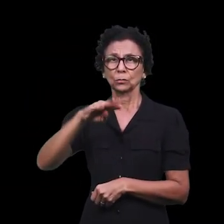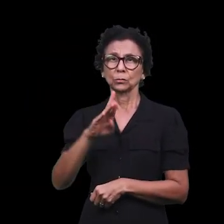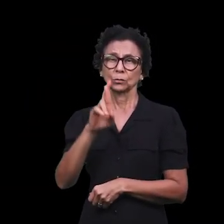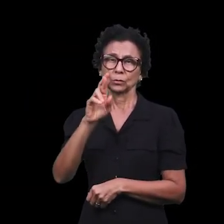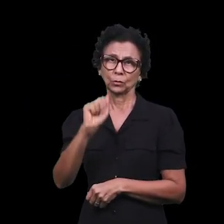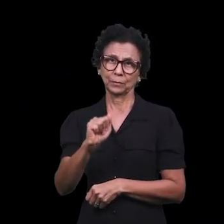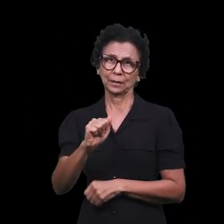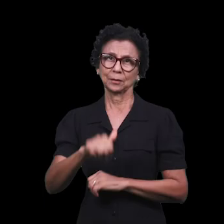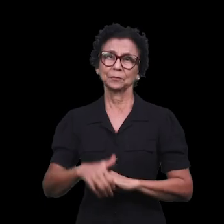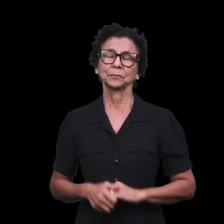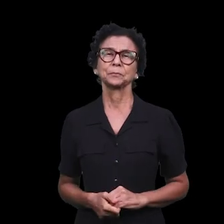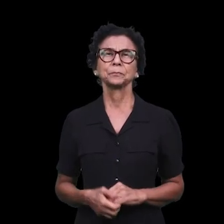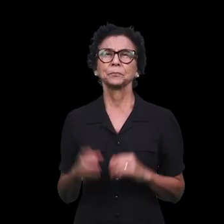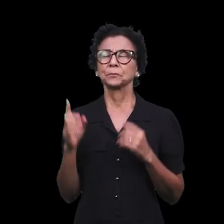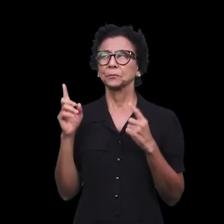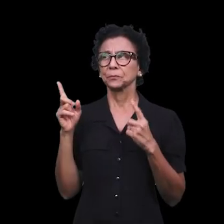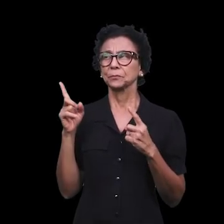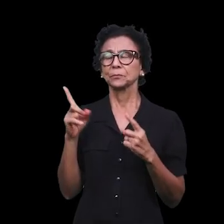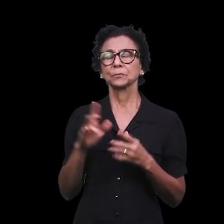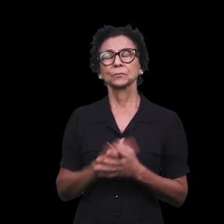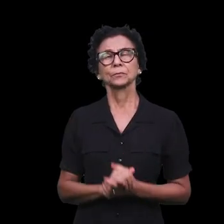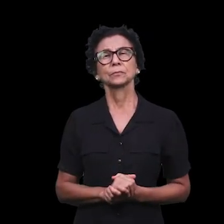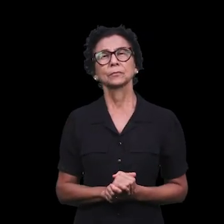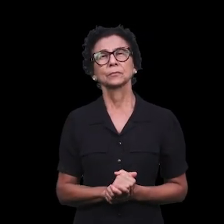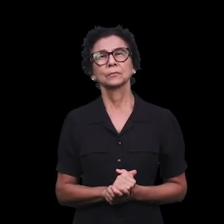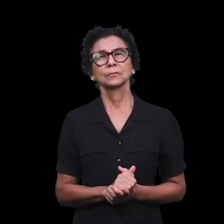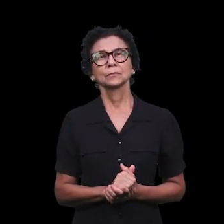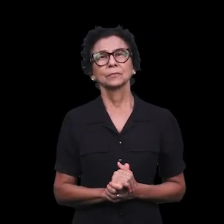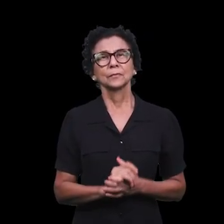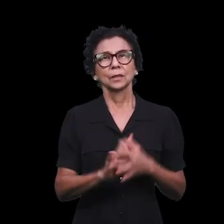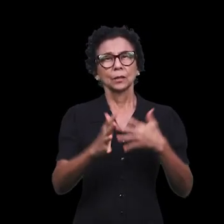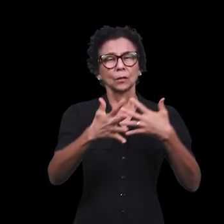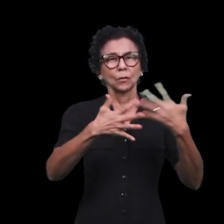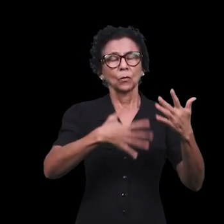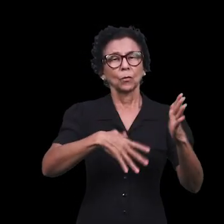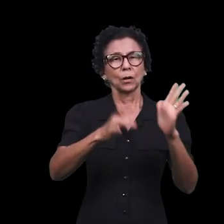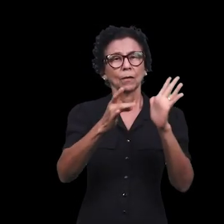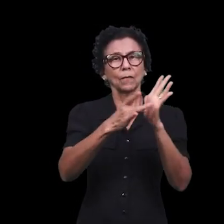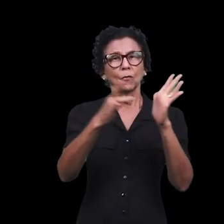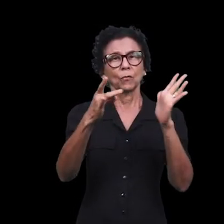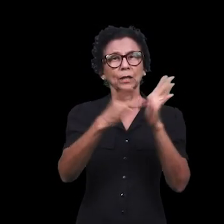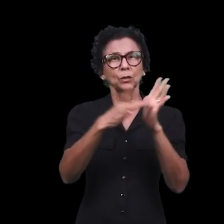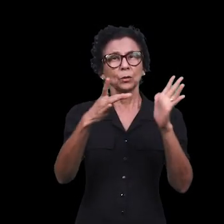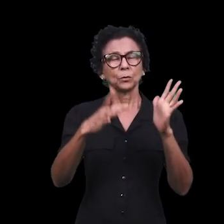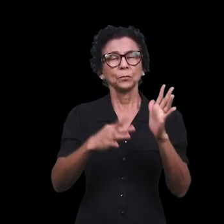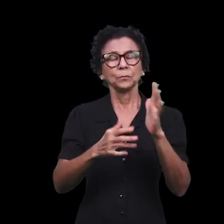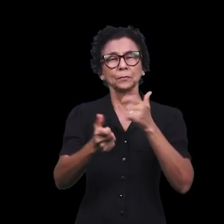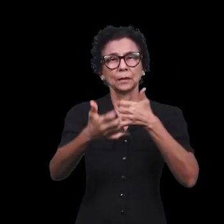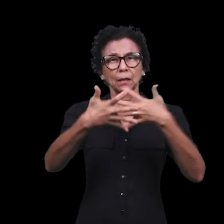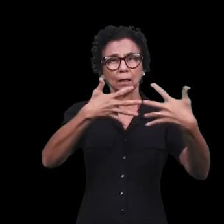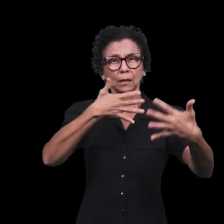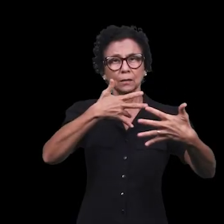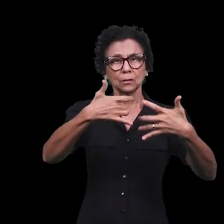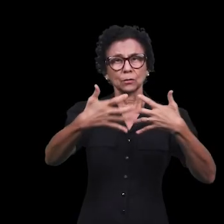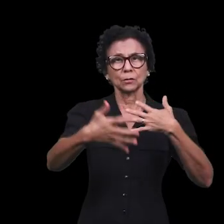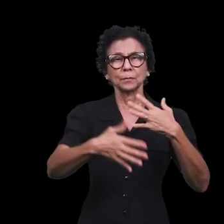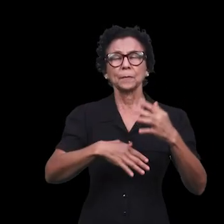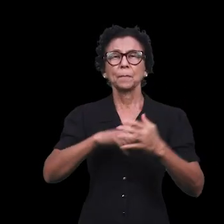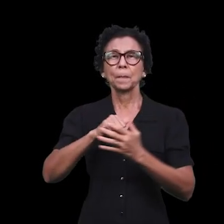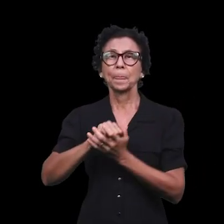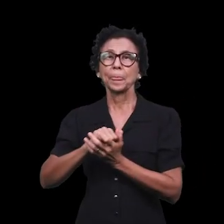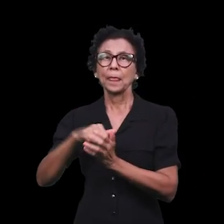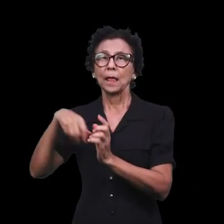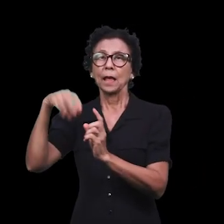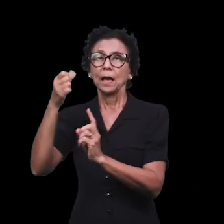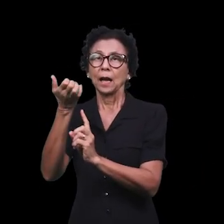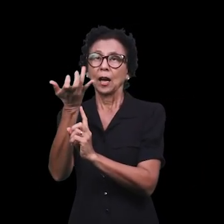passar a luz. Repare os irmãos, olha, que aqui aparece o material translúcido, que é o vidro. Aparece